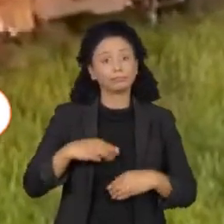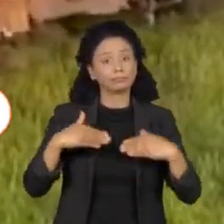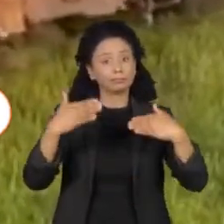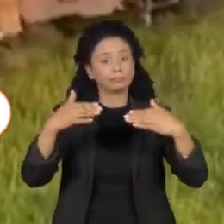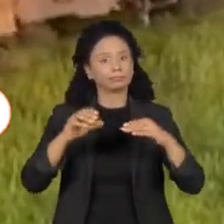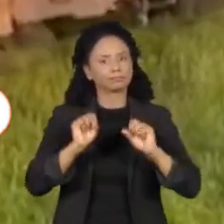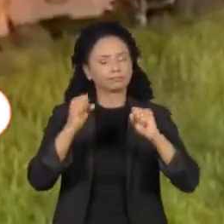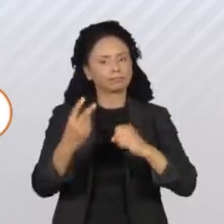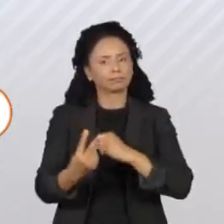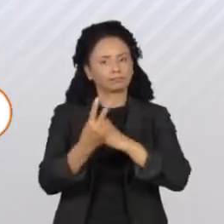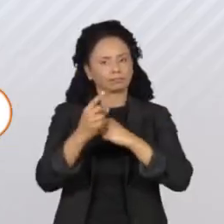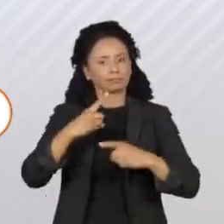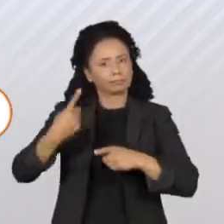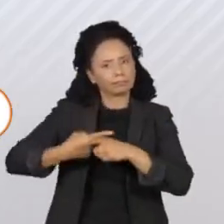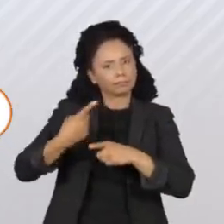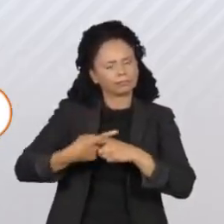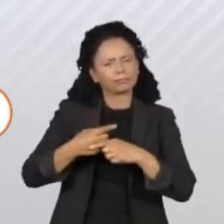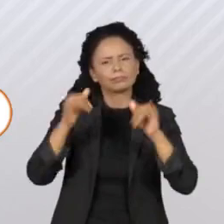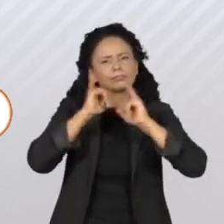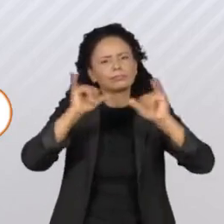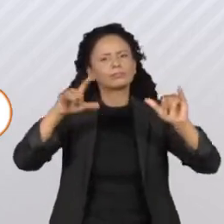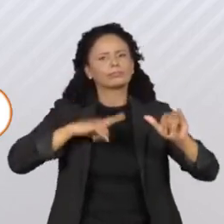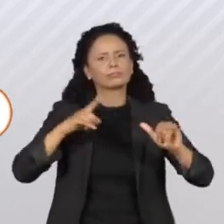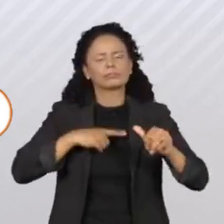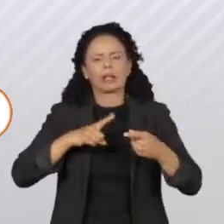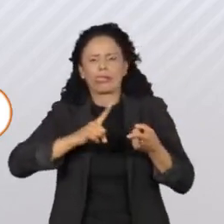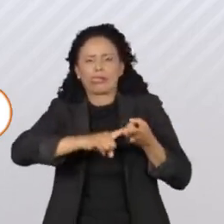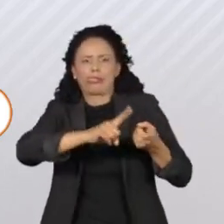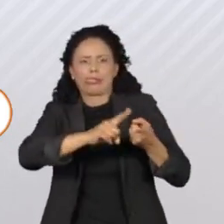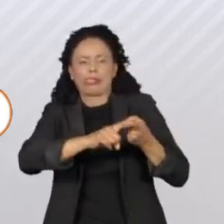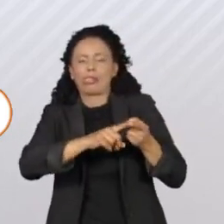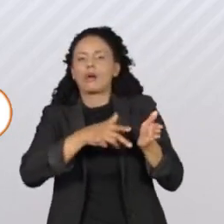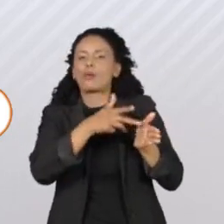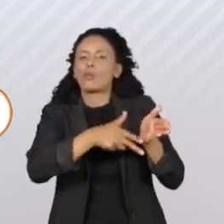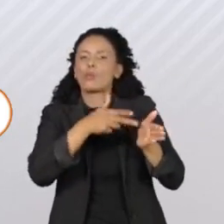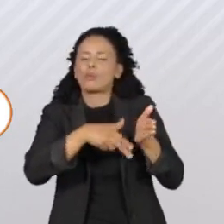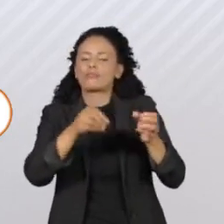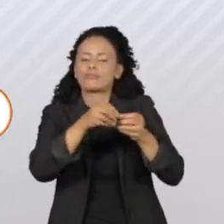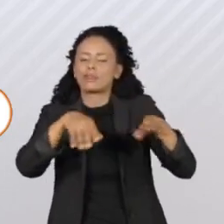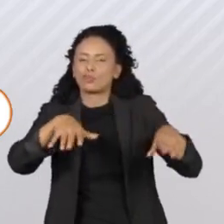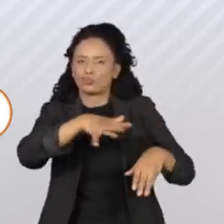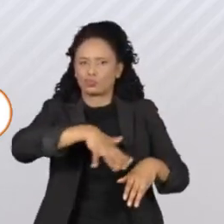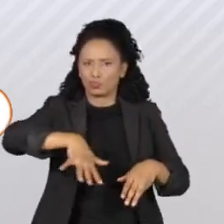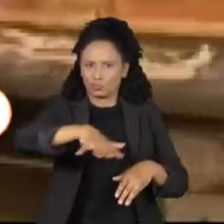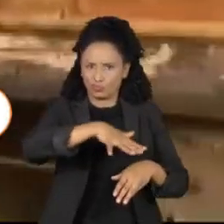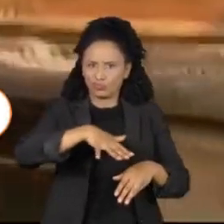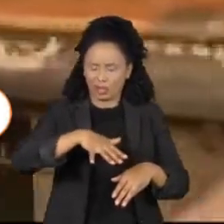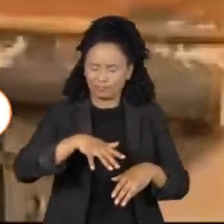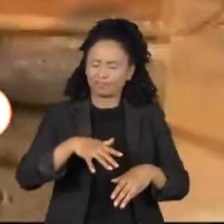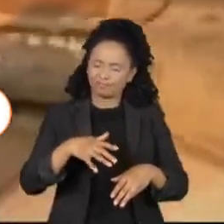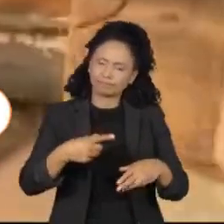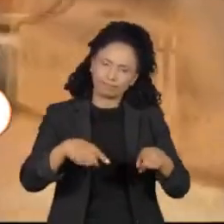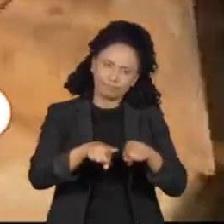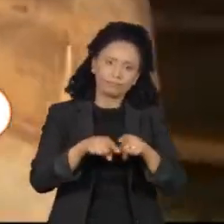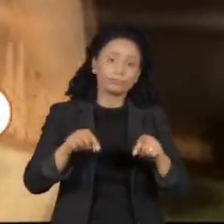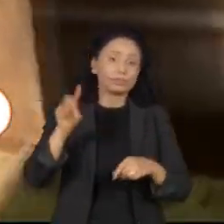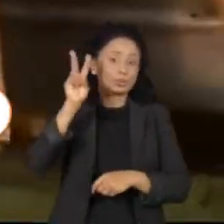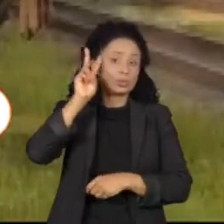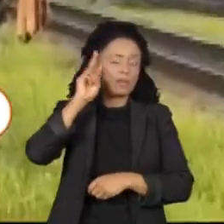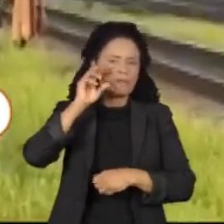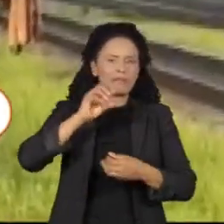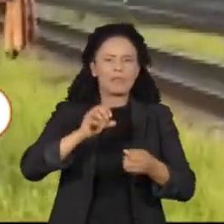informou hoje que estes atentados foram feitos em ferrovias para prejudicar a infraestrutura de trens do país na segunda-feira uma explosão